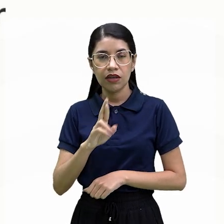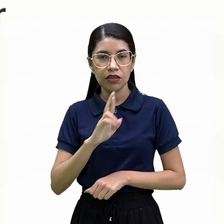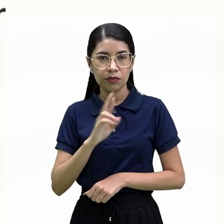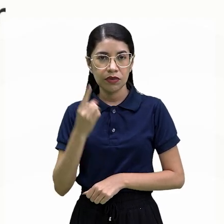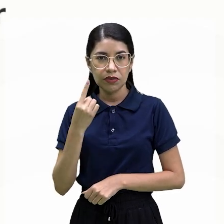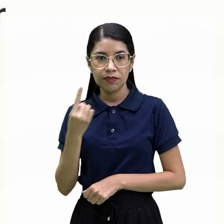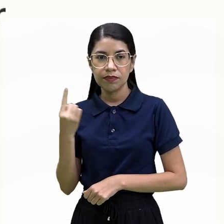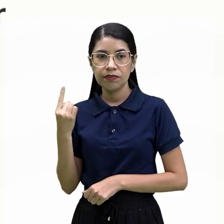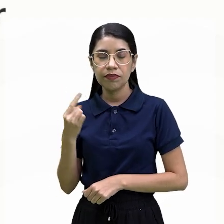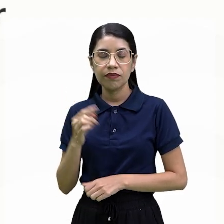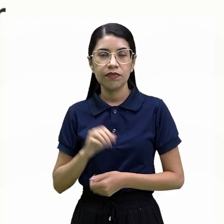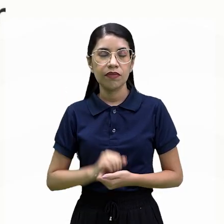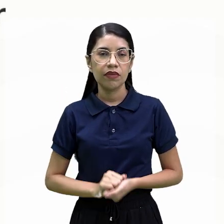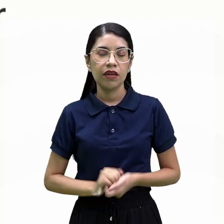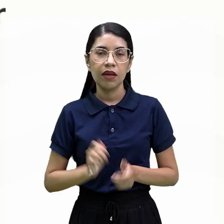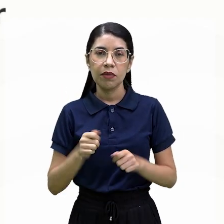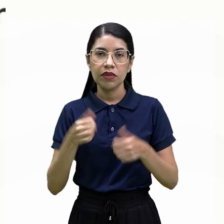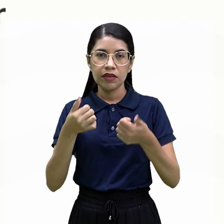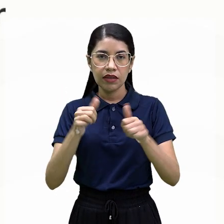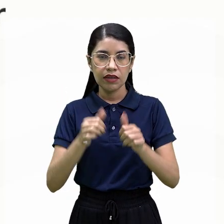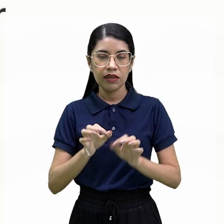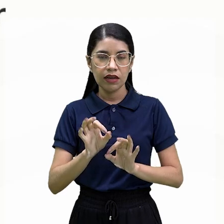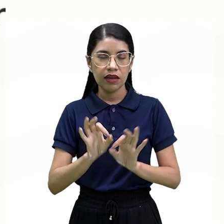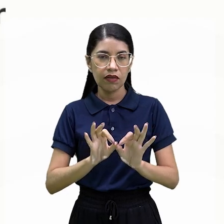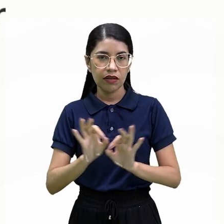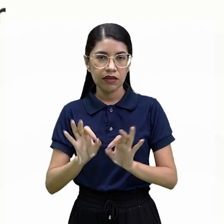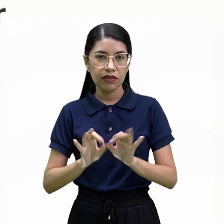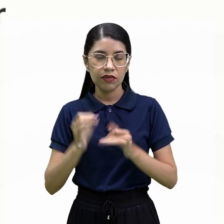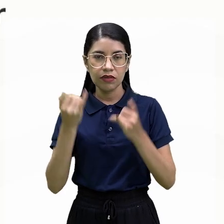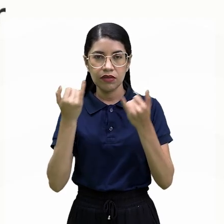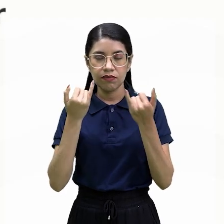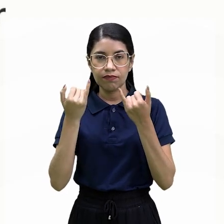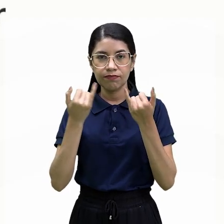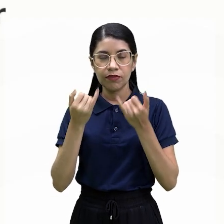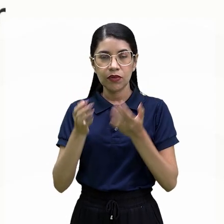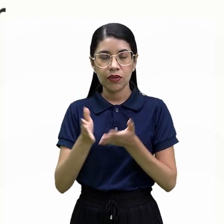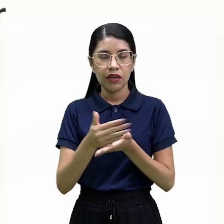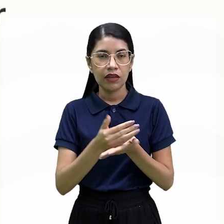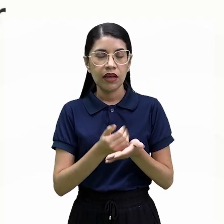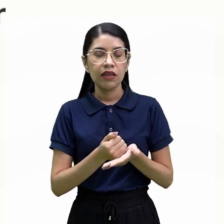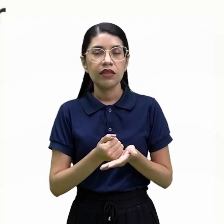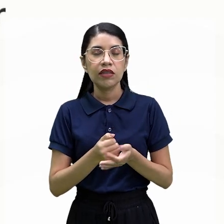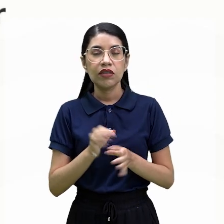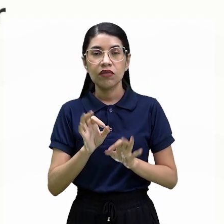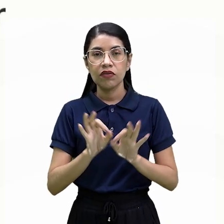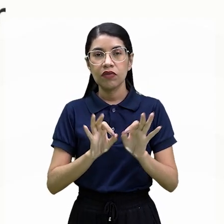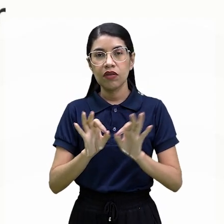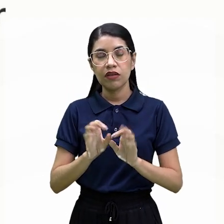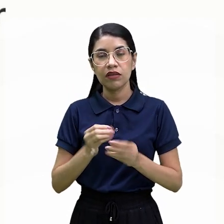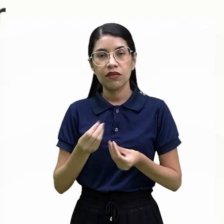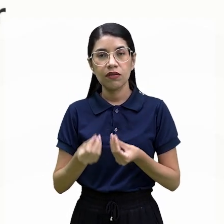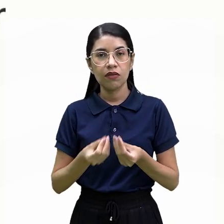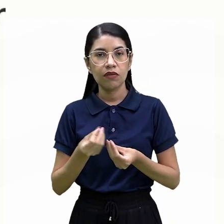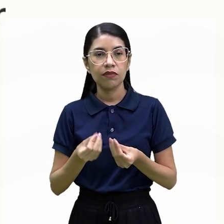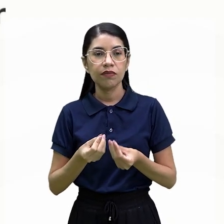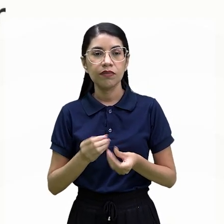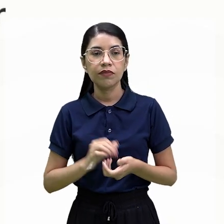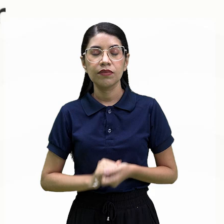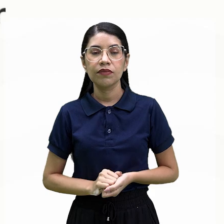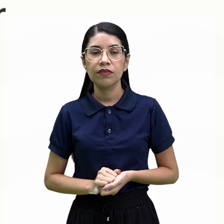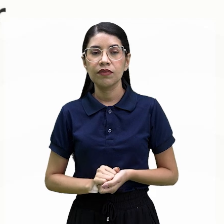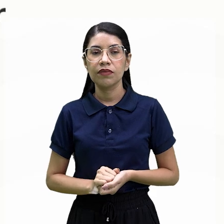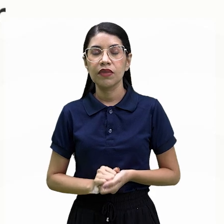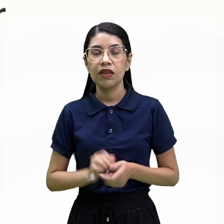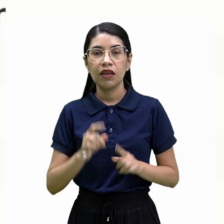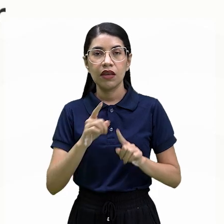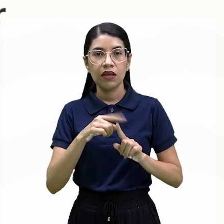Beleza? Para analisar melhor a distribuição desses dados, vamos organizar as informações e construir um histograma,